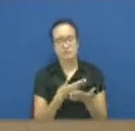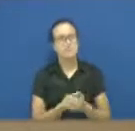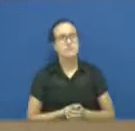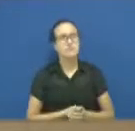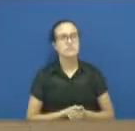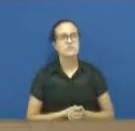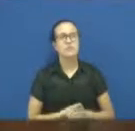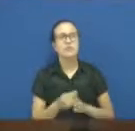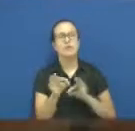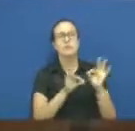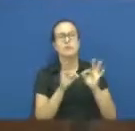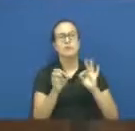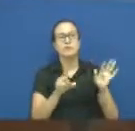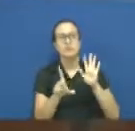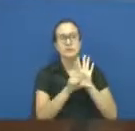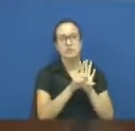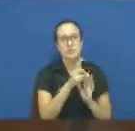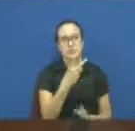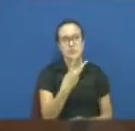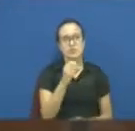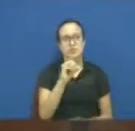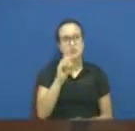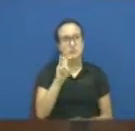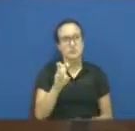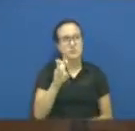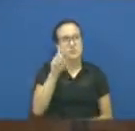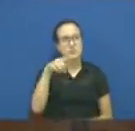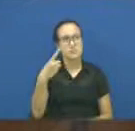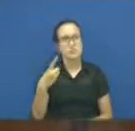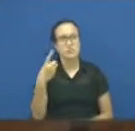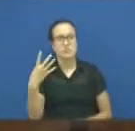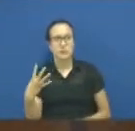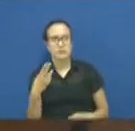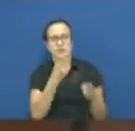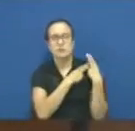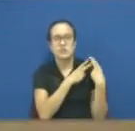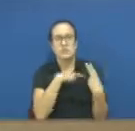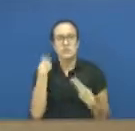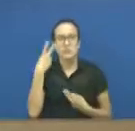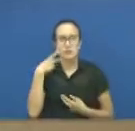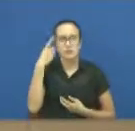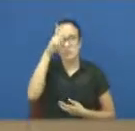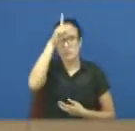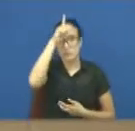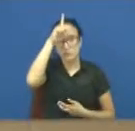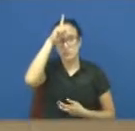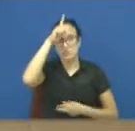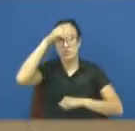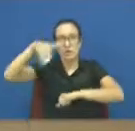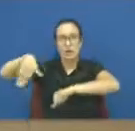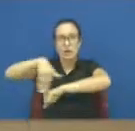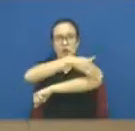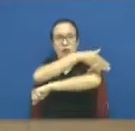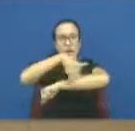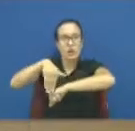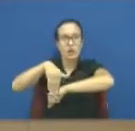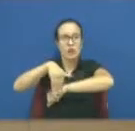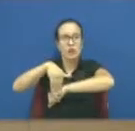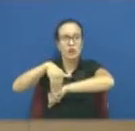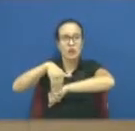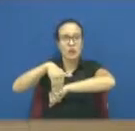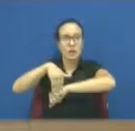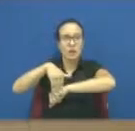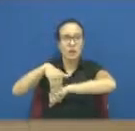Apreciaremos então o item 8º da pauta, projeto de lei 205 de 2014, de autoria do nobre vereador Sidney Pascotto,